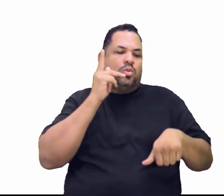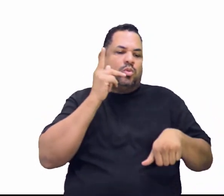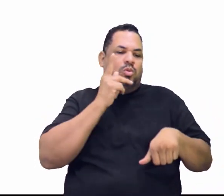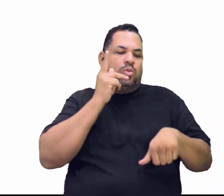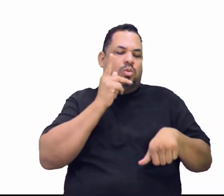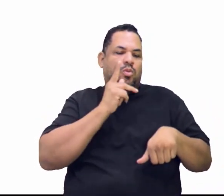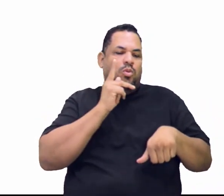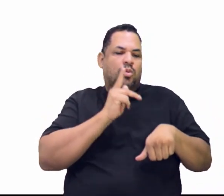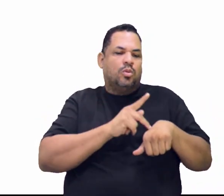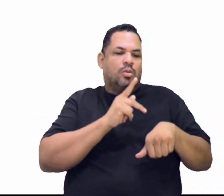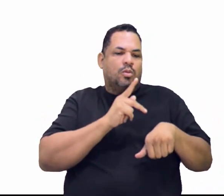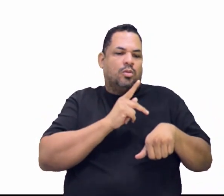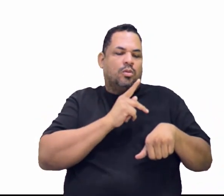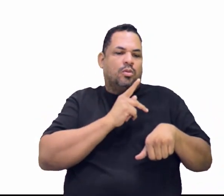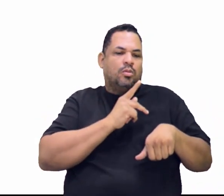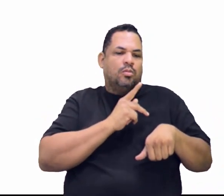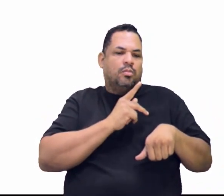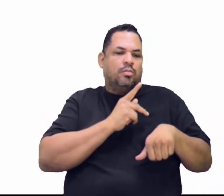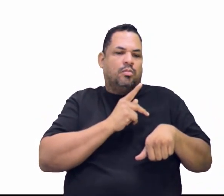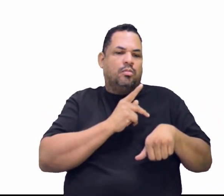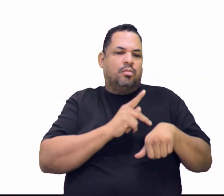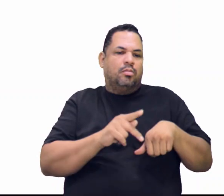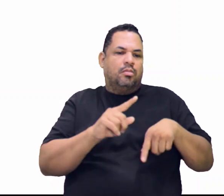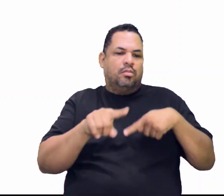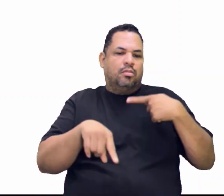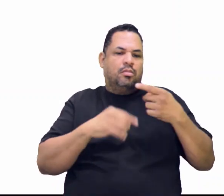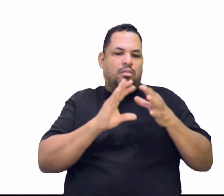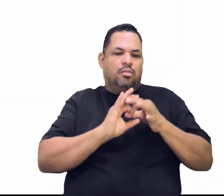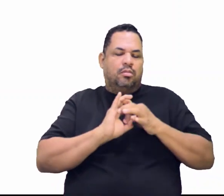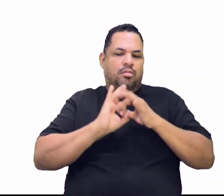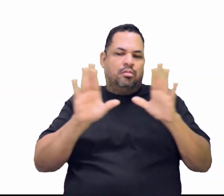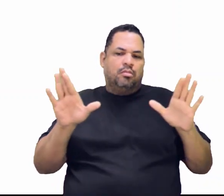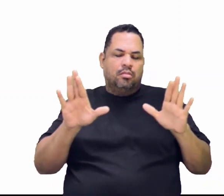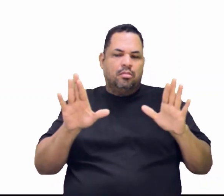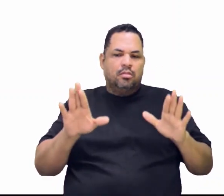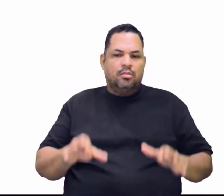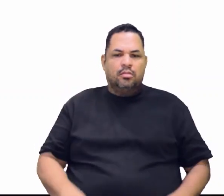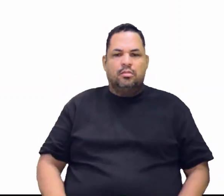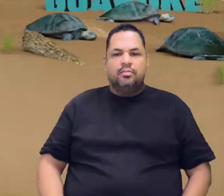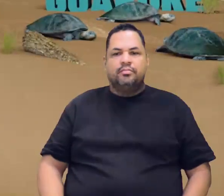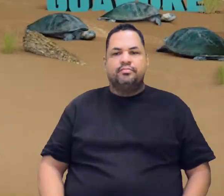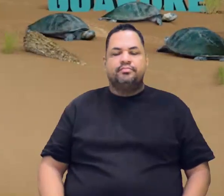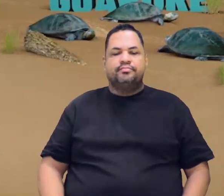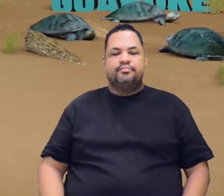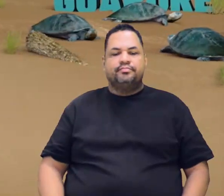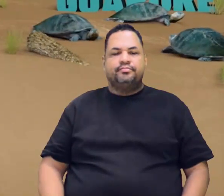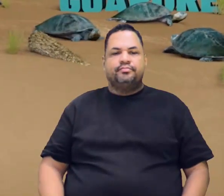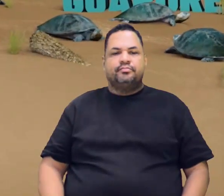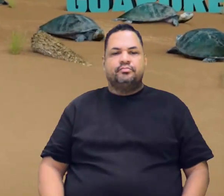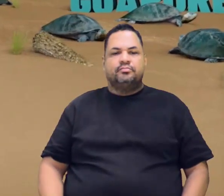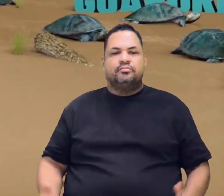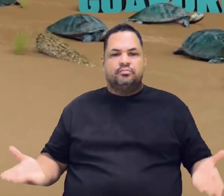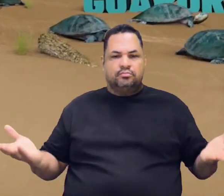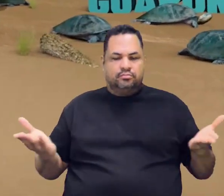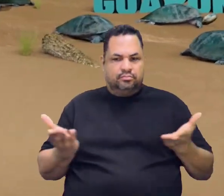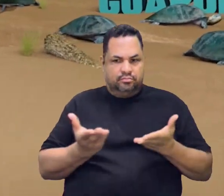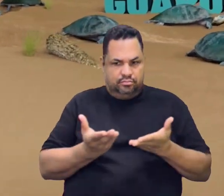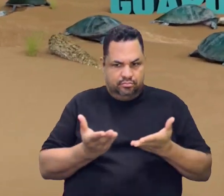depois Forte Príncipe, depois foram abandonados à própria sorte, ok? Bom,